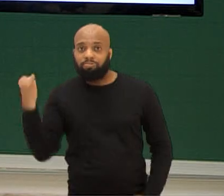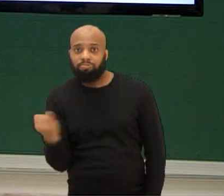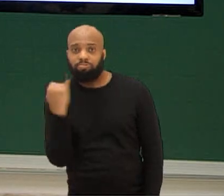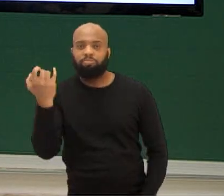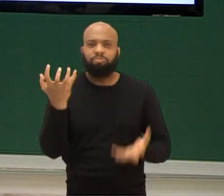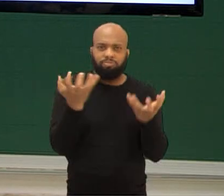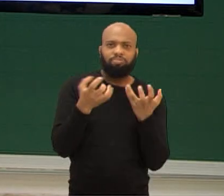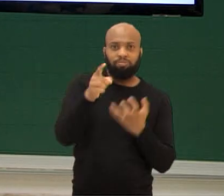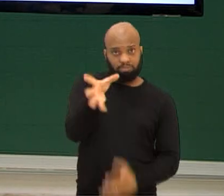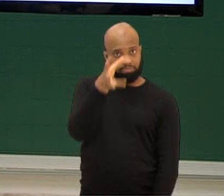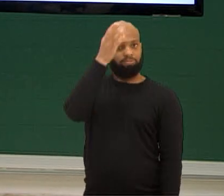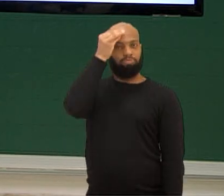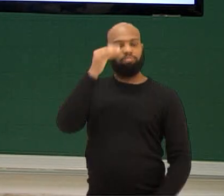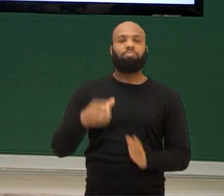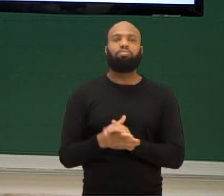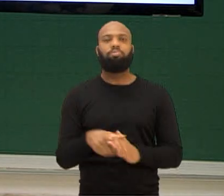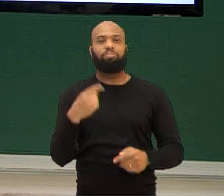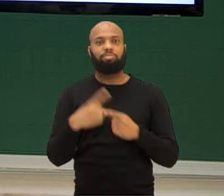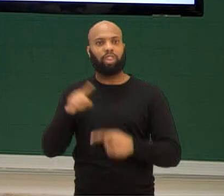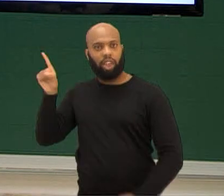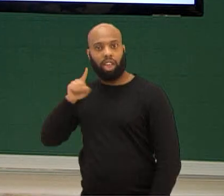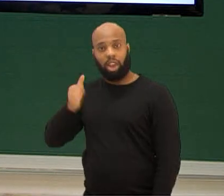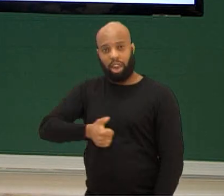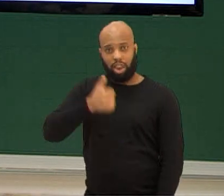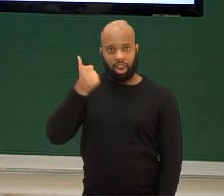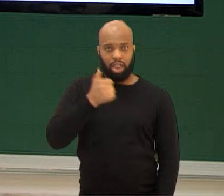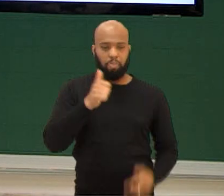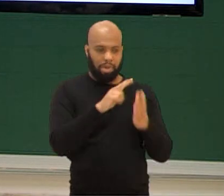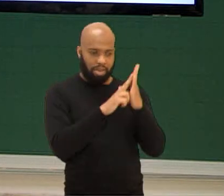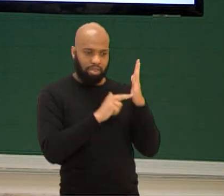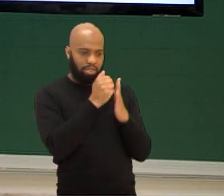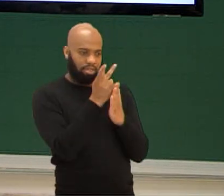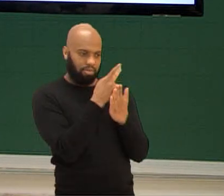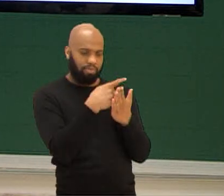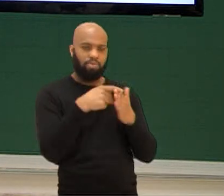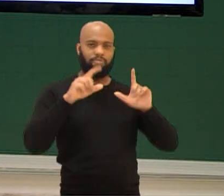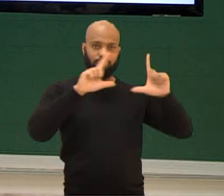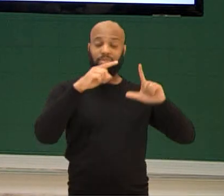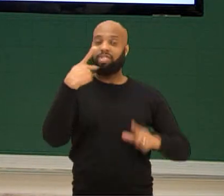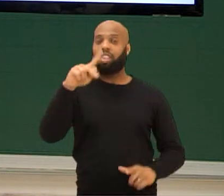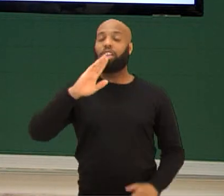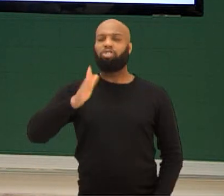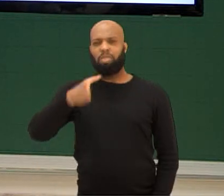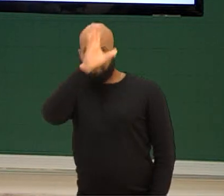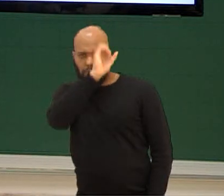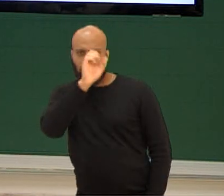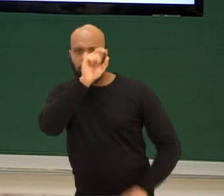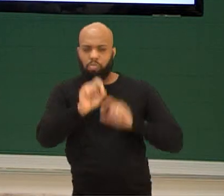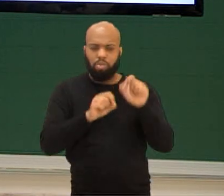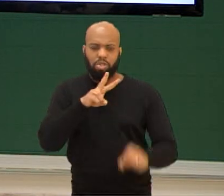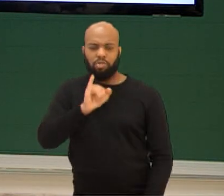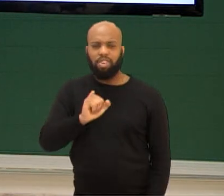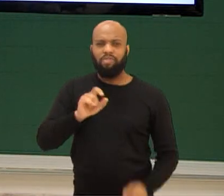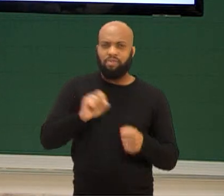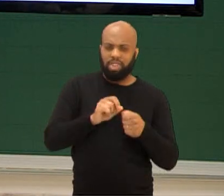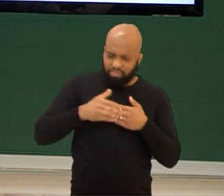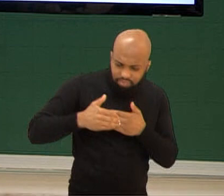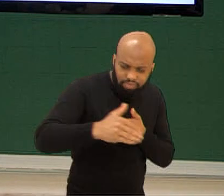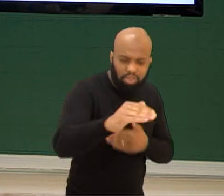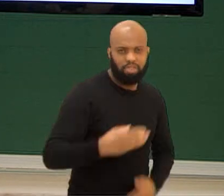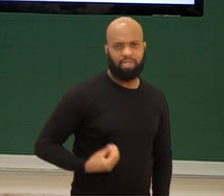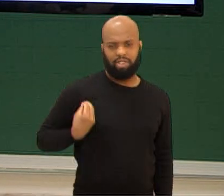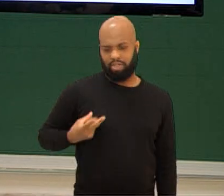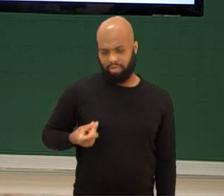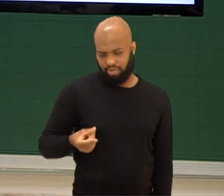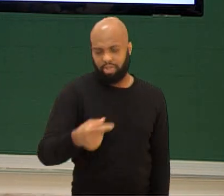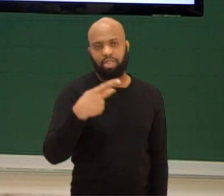vocês guardem, tá? Ela, na primeira obra dela, ela já aprendeu algo que ela faria durante o resto da vida toda